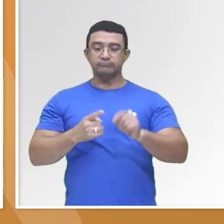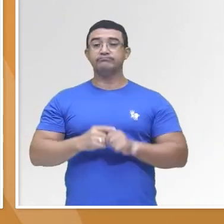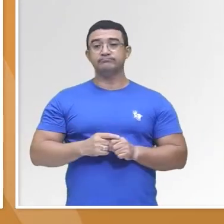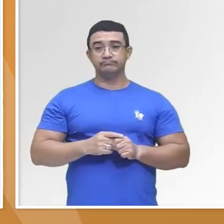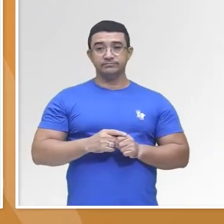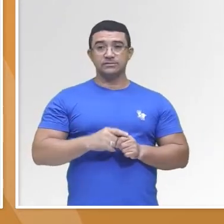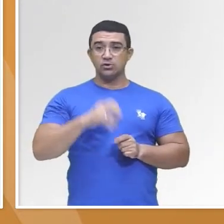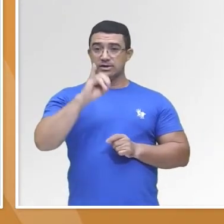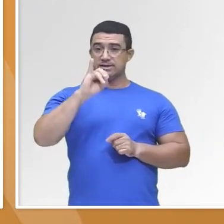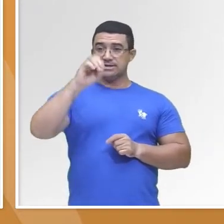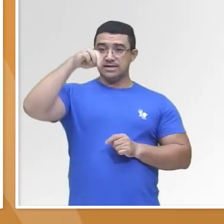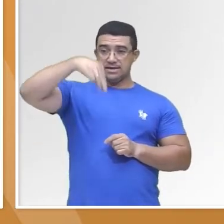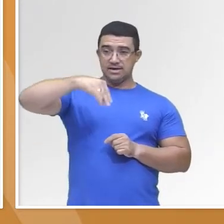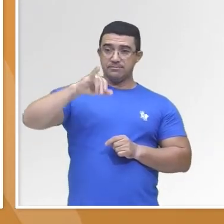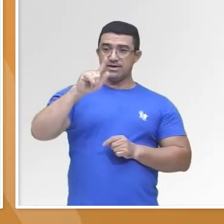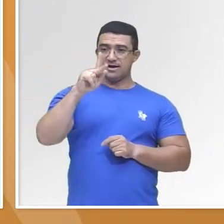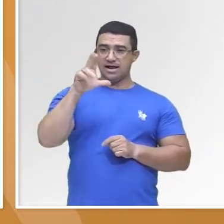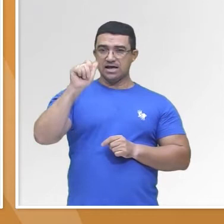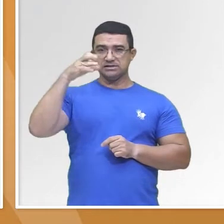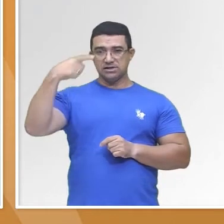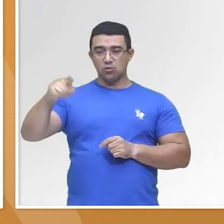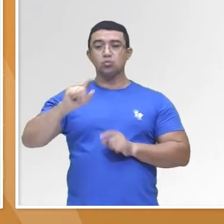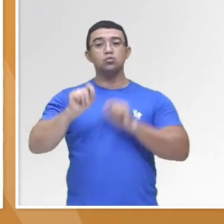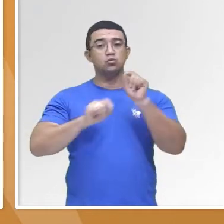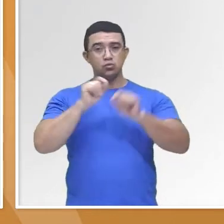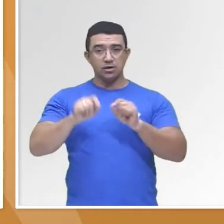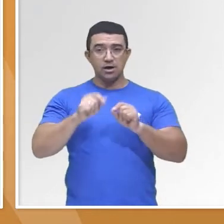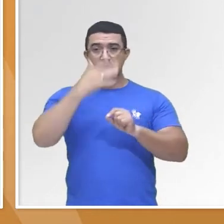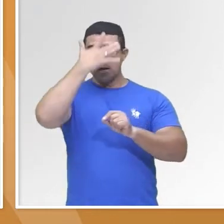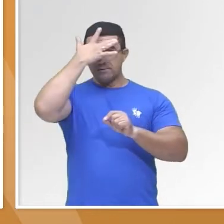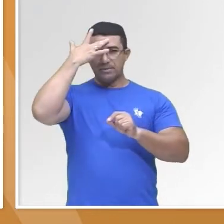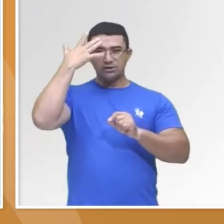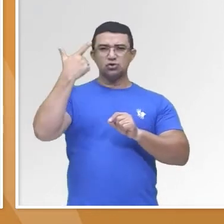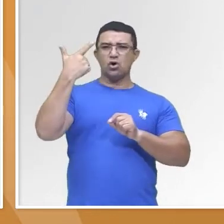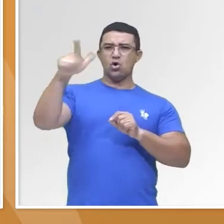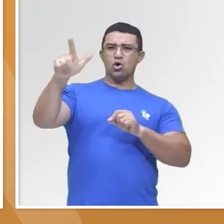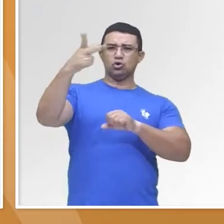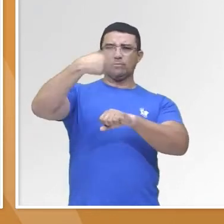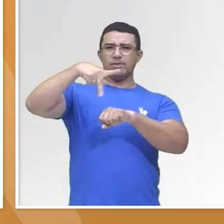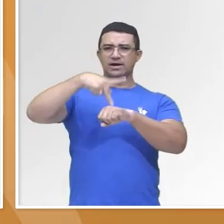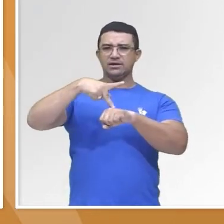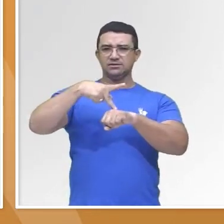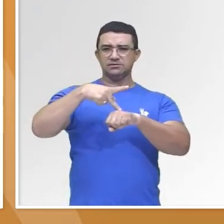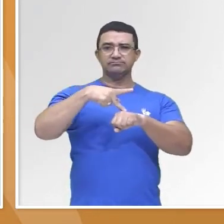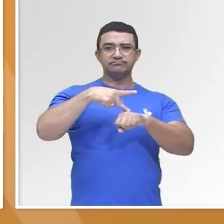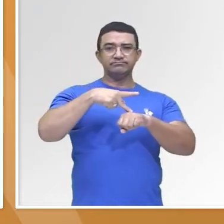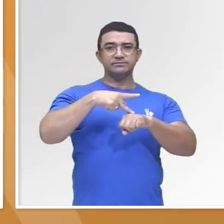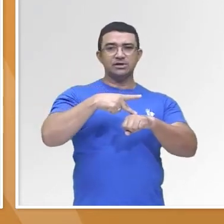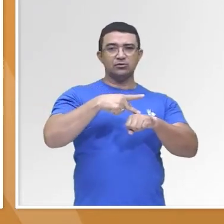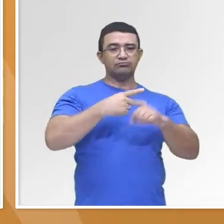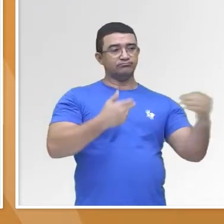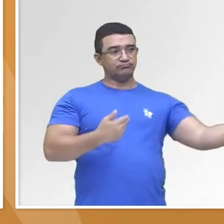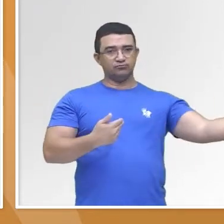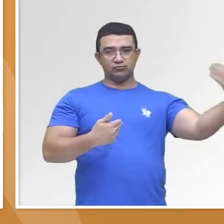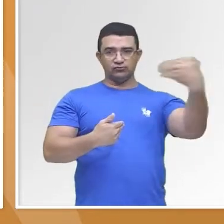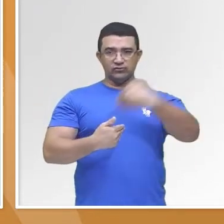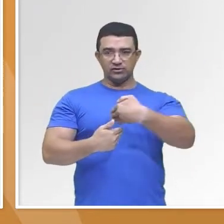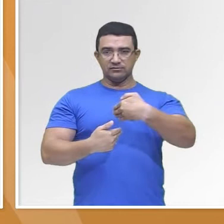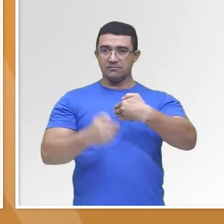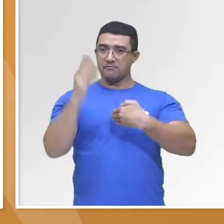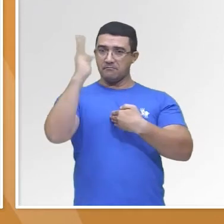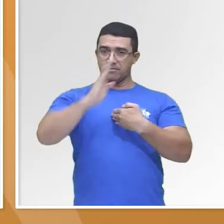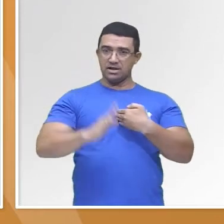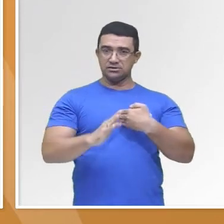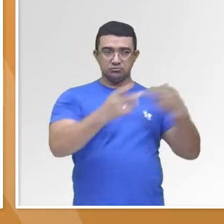imigração, nós estamos falando da entrada, tá, de pessoas em um determinado país. Quando